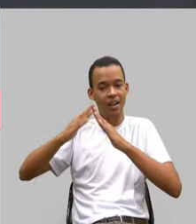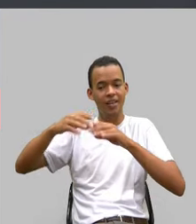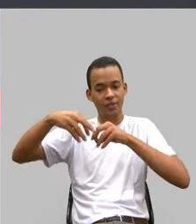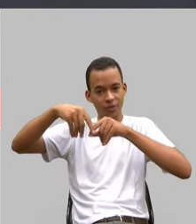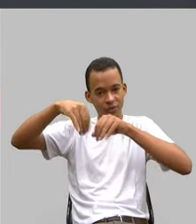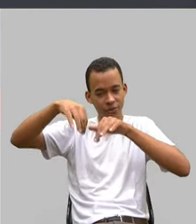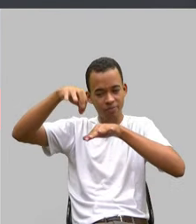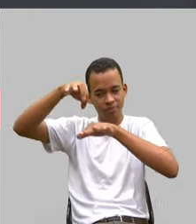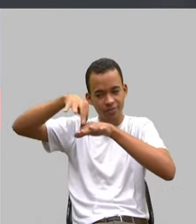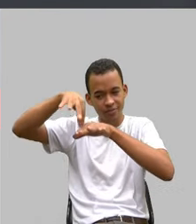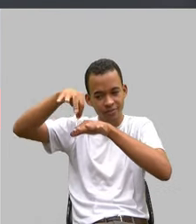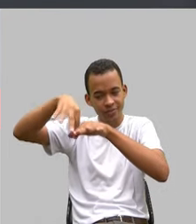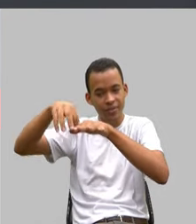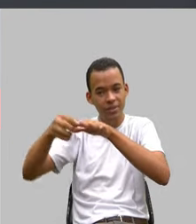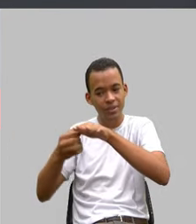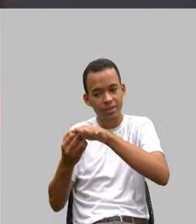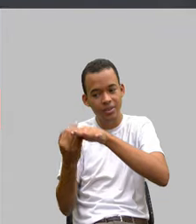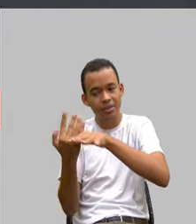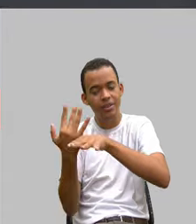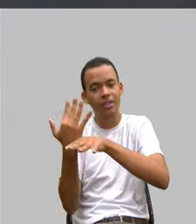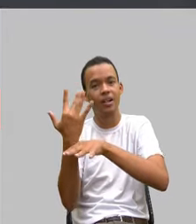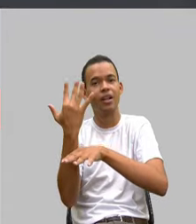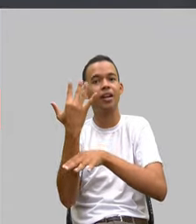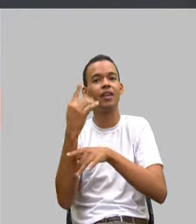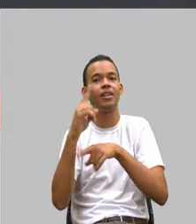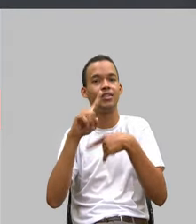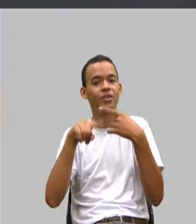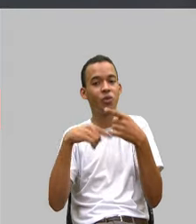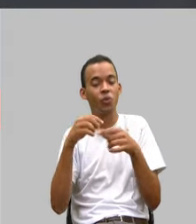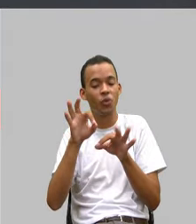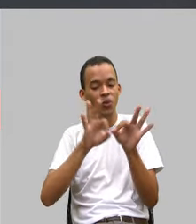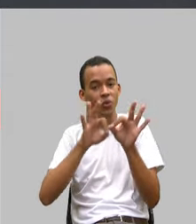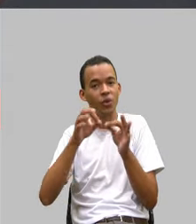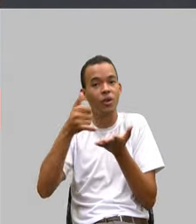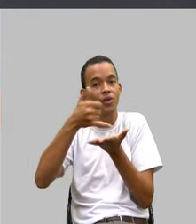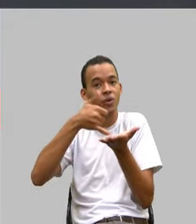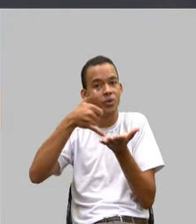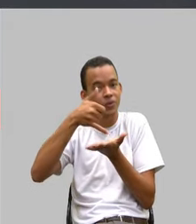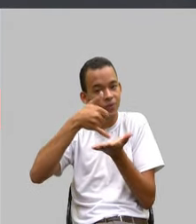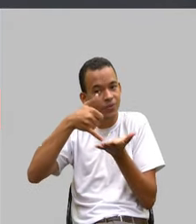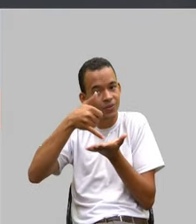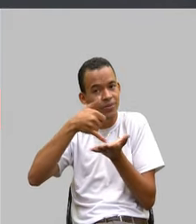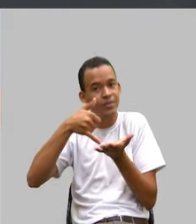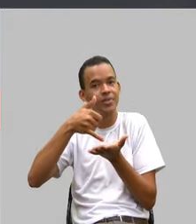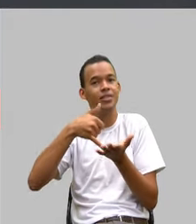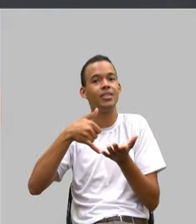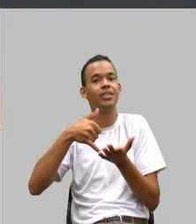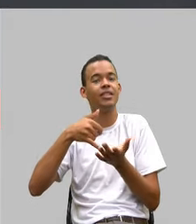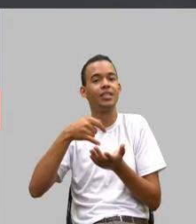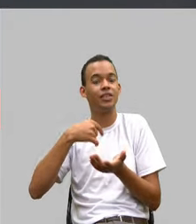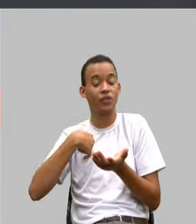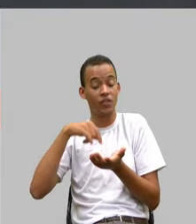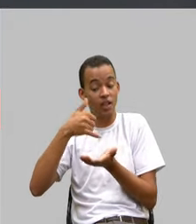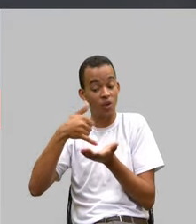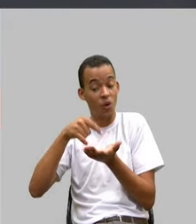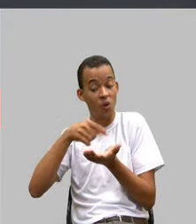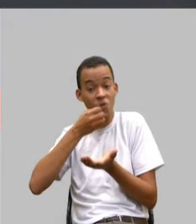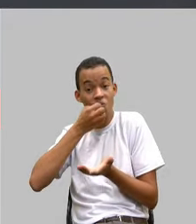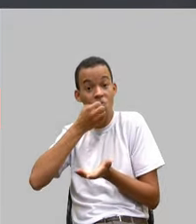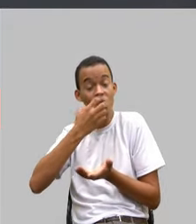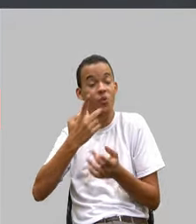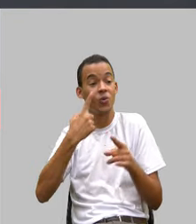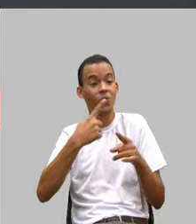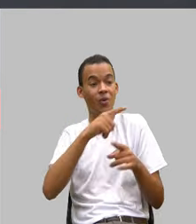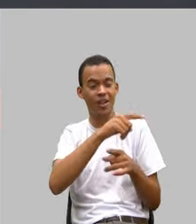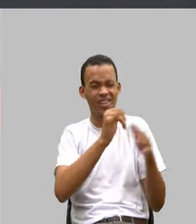ficava muito bom posso dizer que ele ficava até melhor do que o que eu pegava no fornecedor porque eh